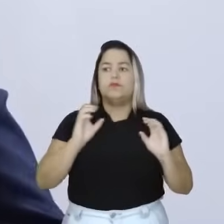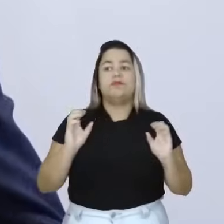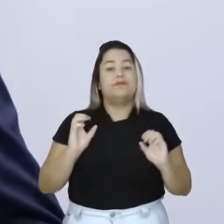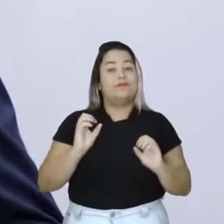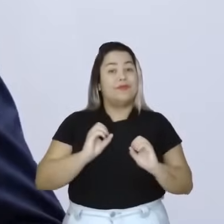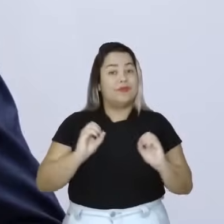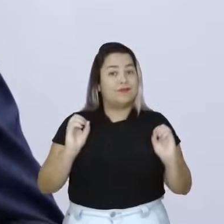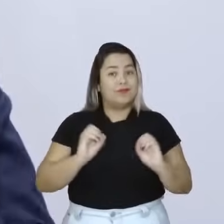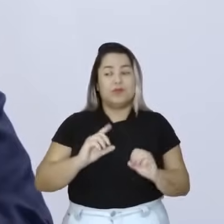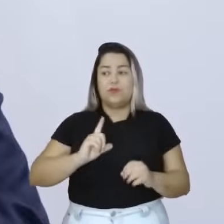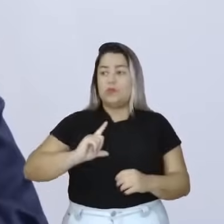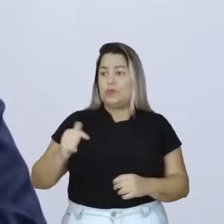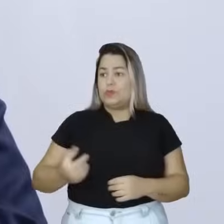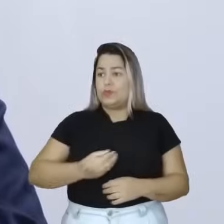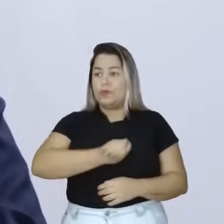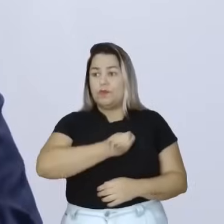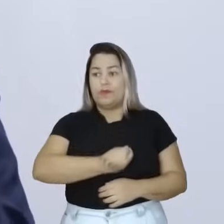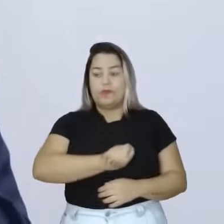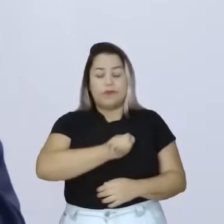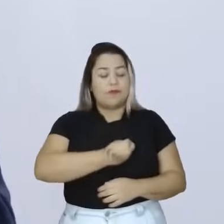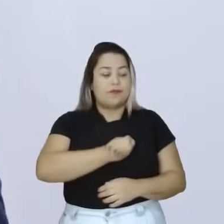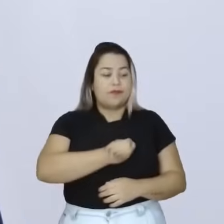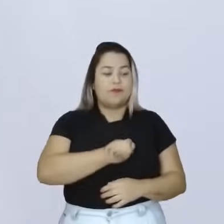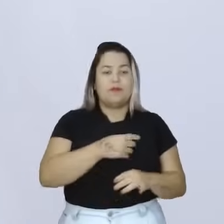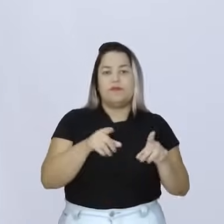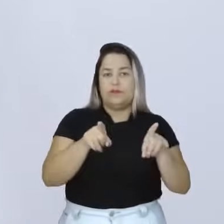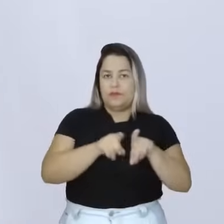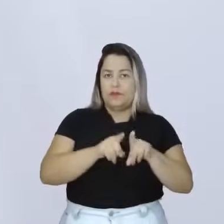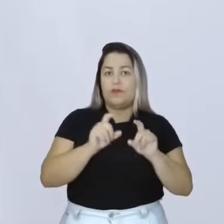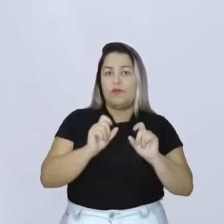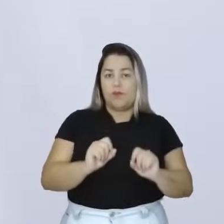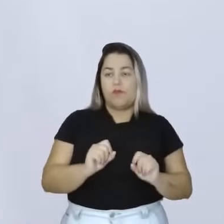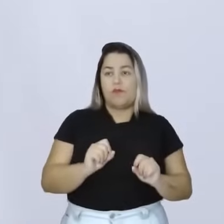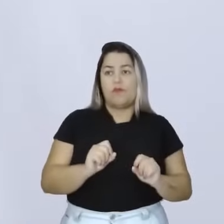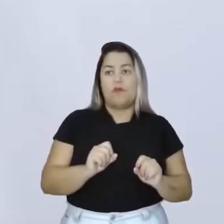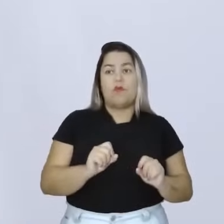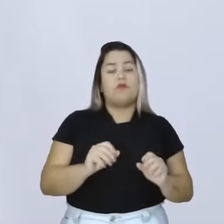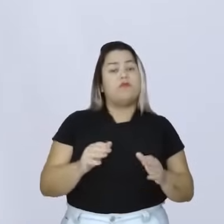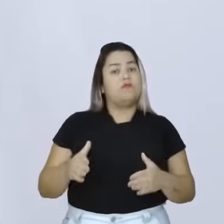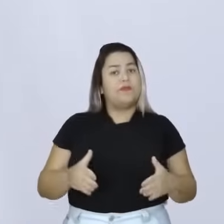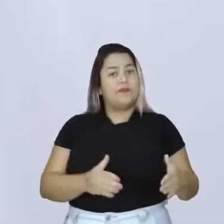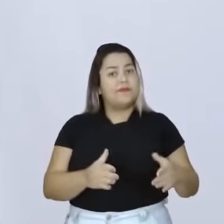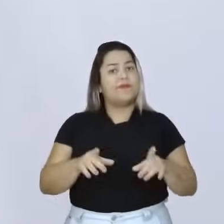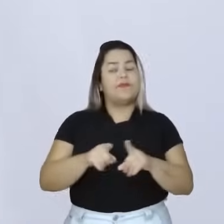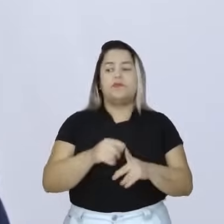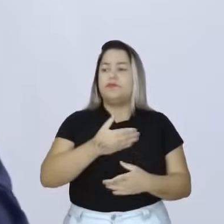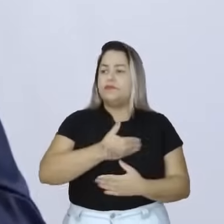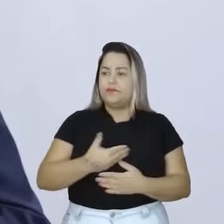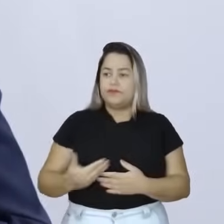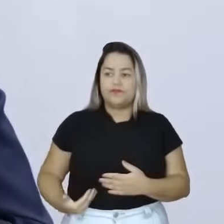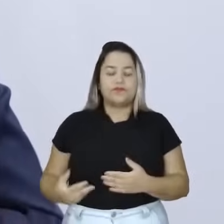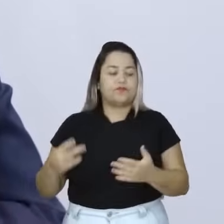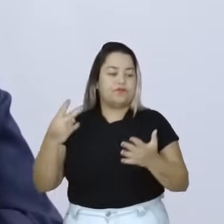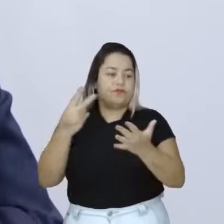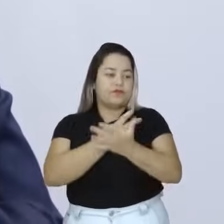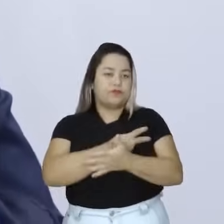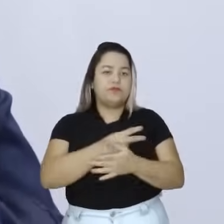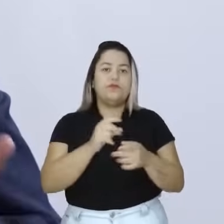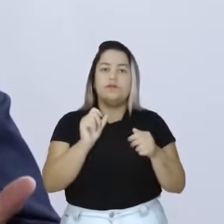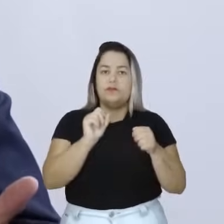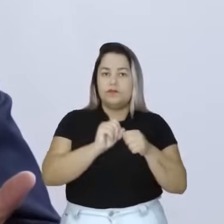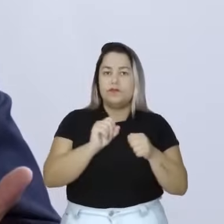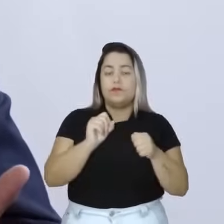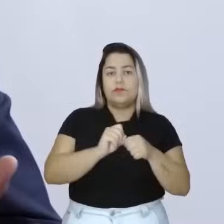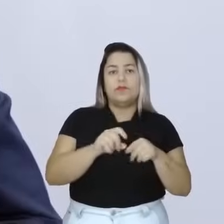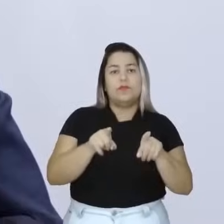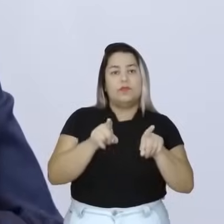nenhuma participação sobre isso. Do ponto de vista de nortear os rumos do governo, também não aconteceu. O que é que ele fez? Ele